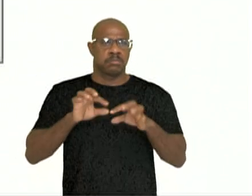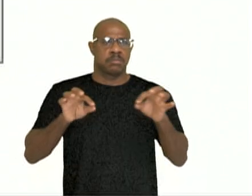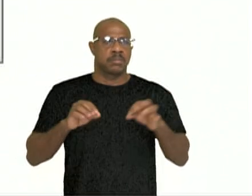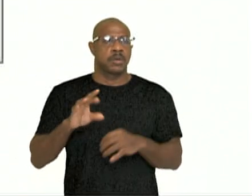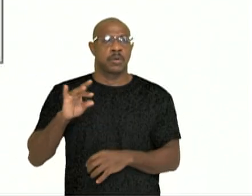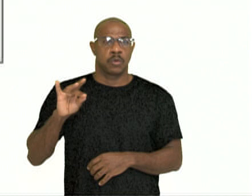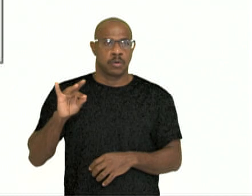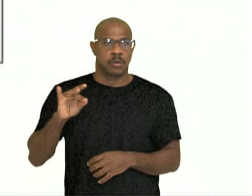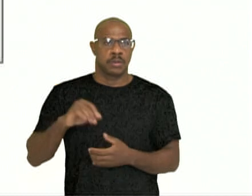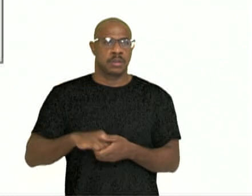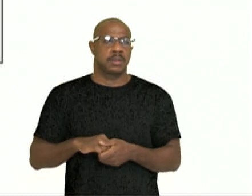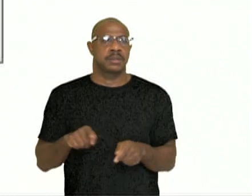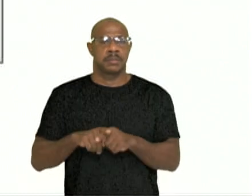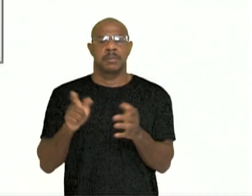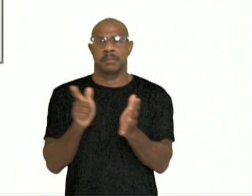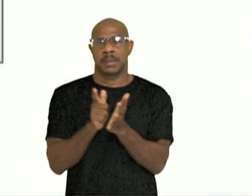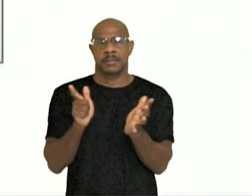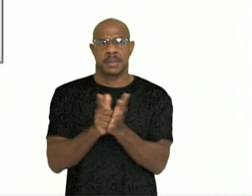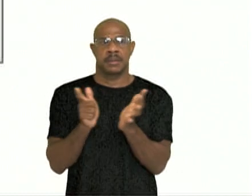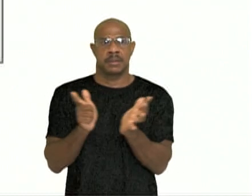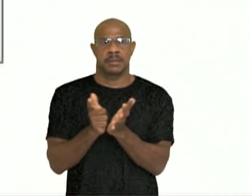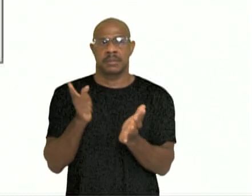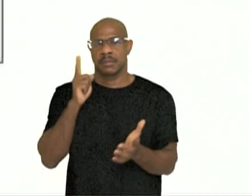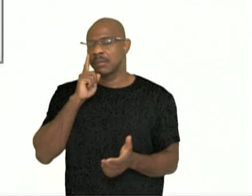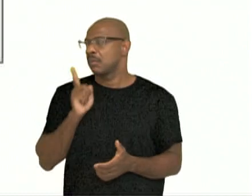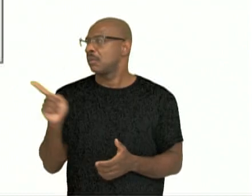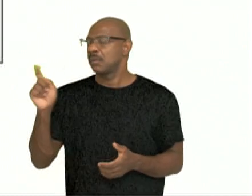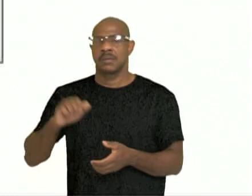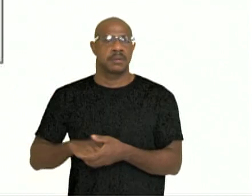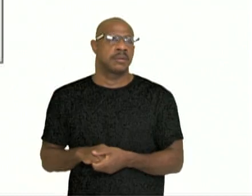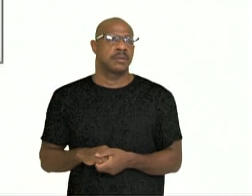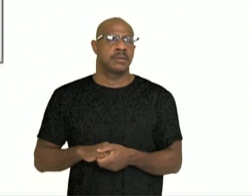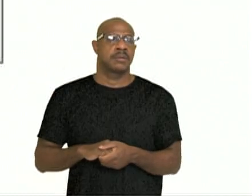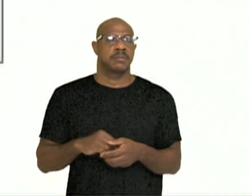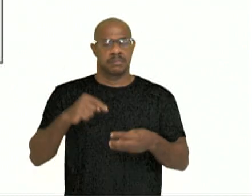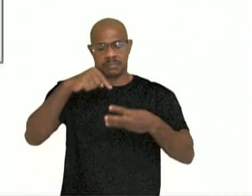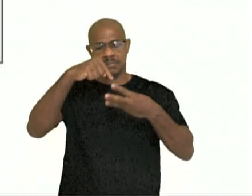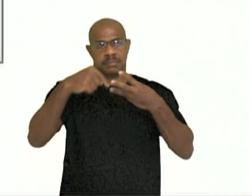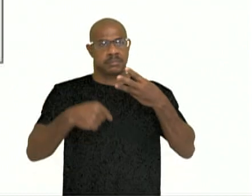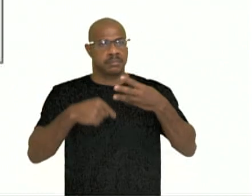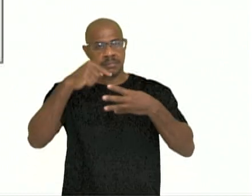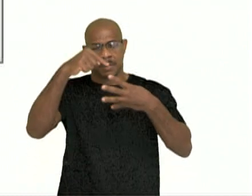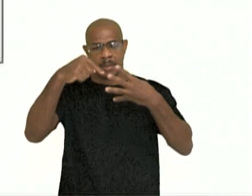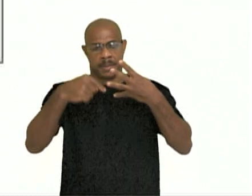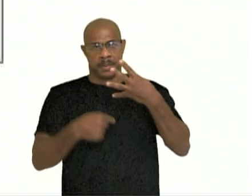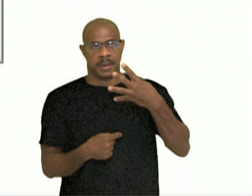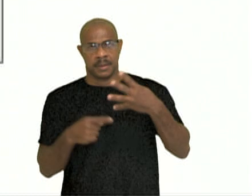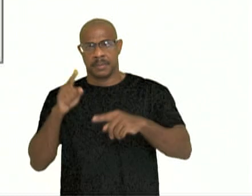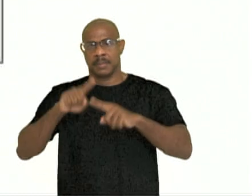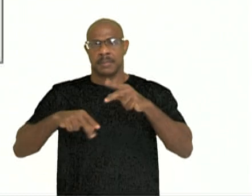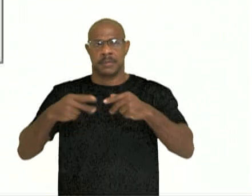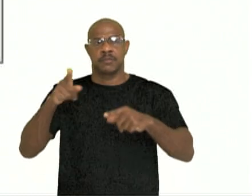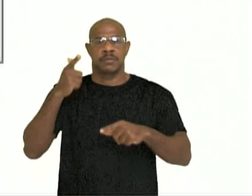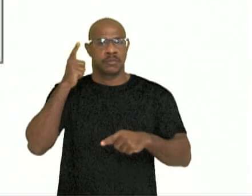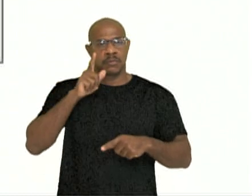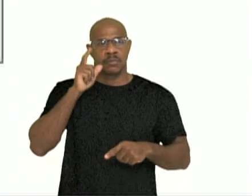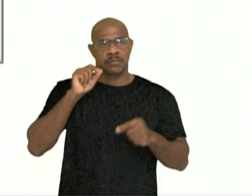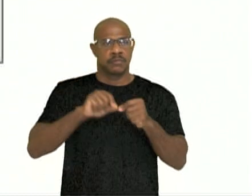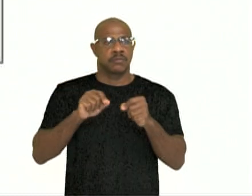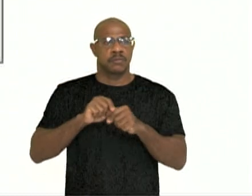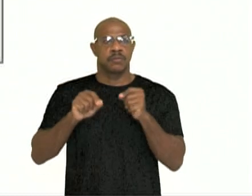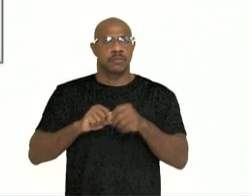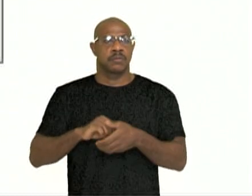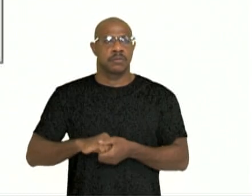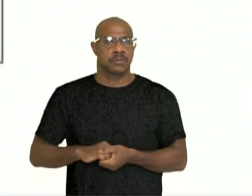cola e um clipe de papel. Então, olha que interessante, com apenas esses materiais você consegue construir